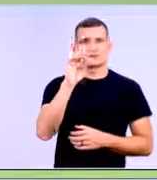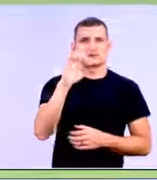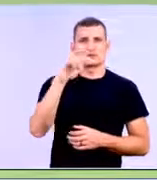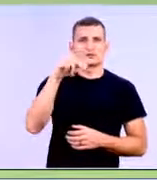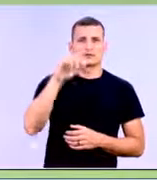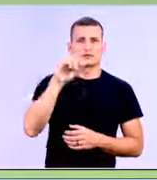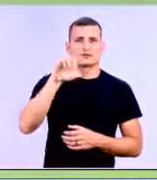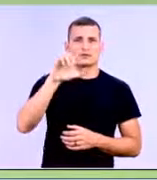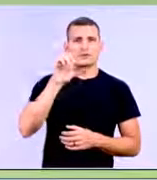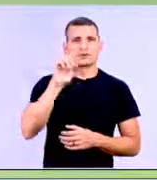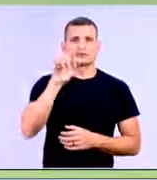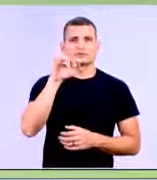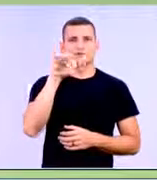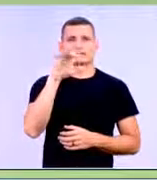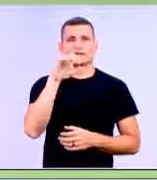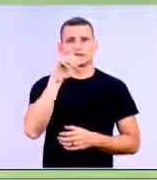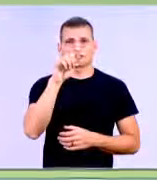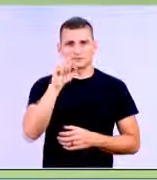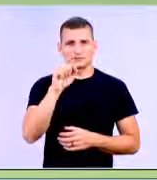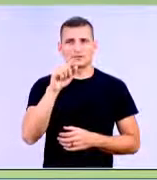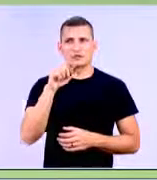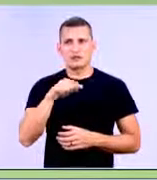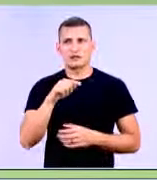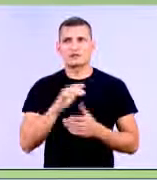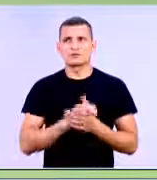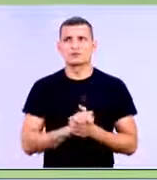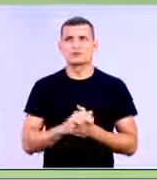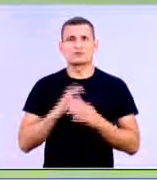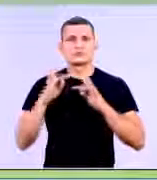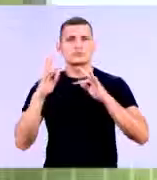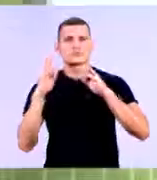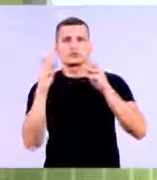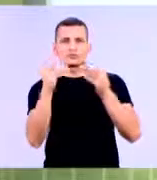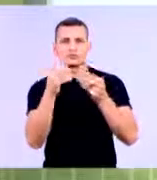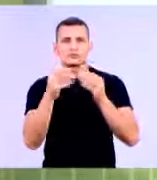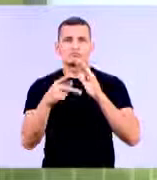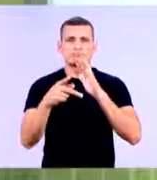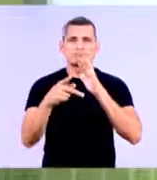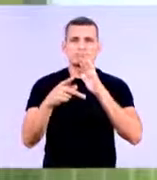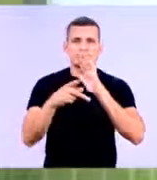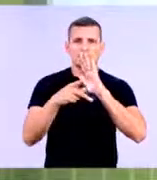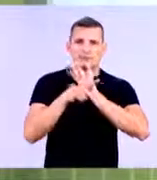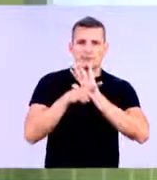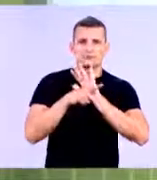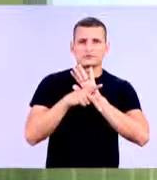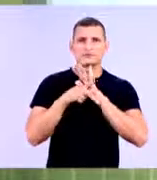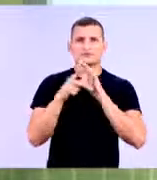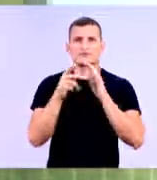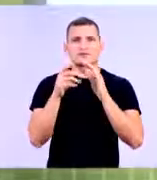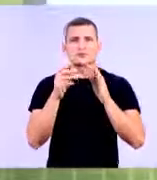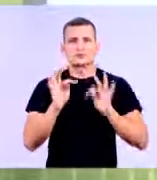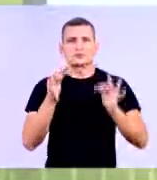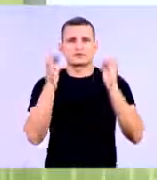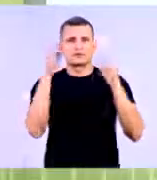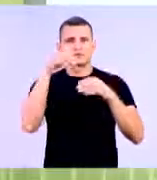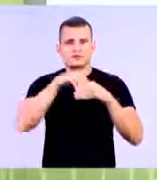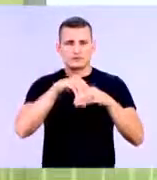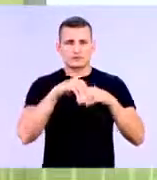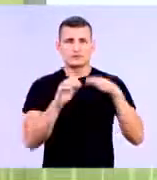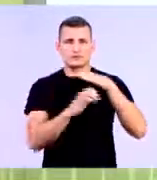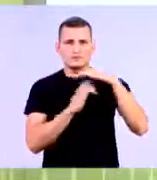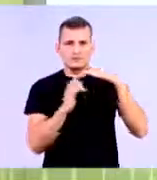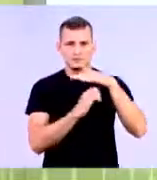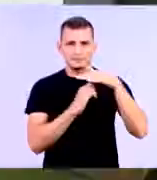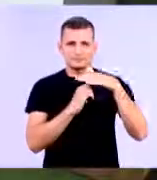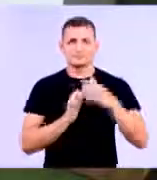na realidade a tudo que é pertinente à tecnologia dentro da organização, certo, professor?